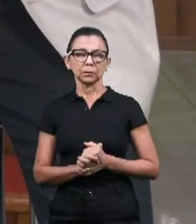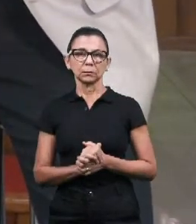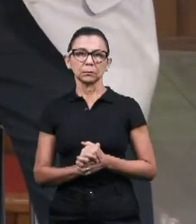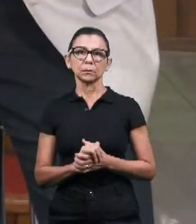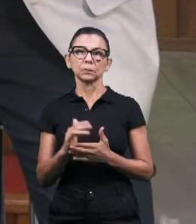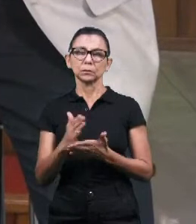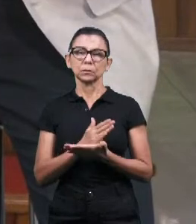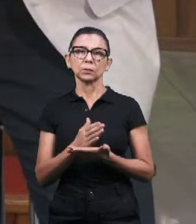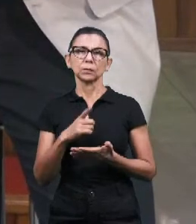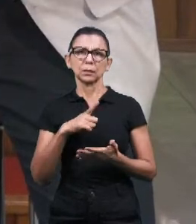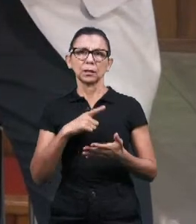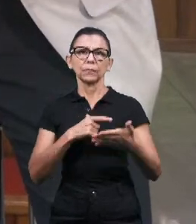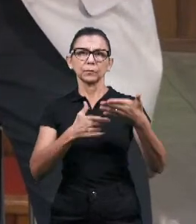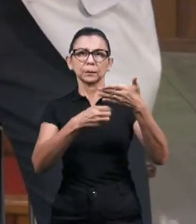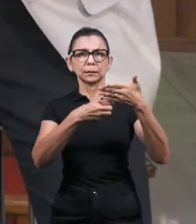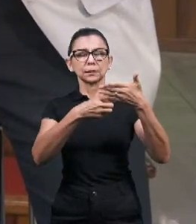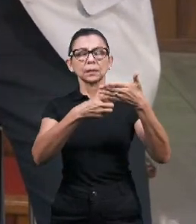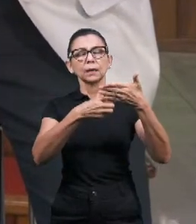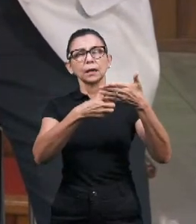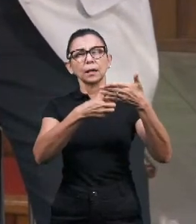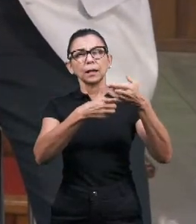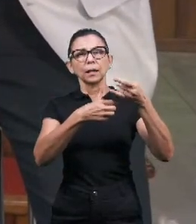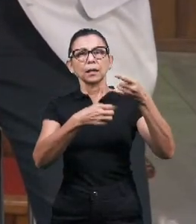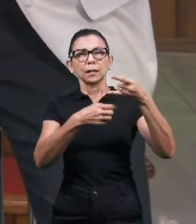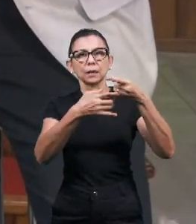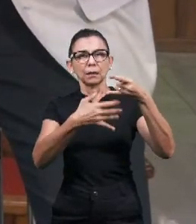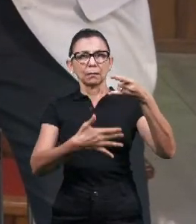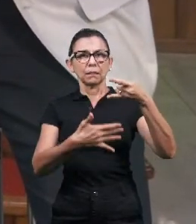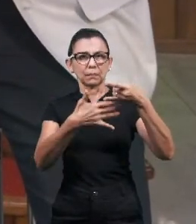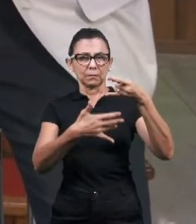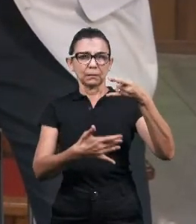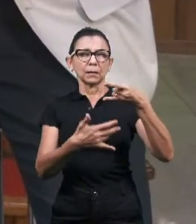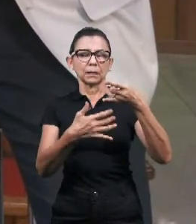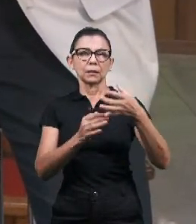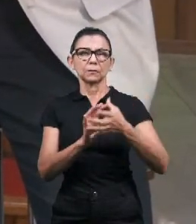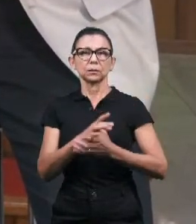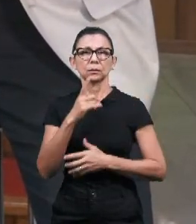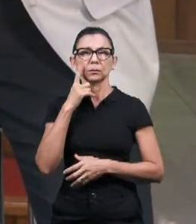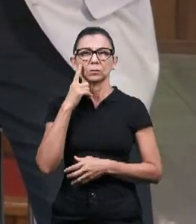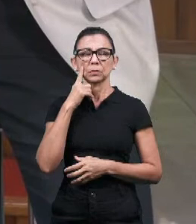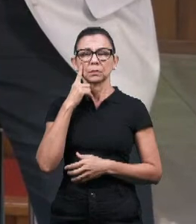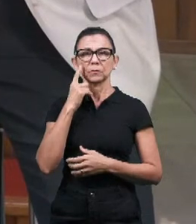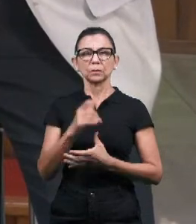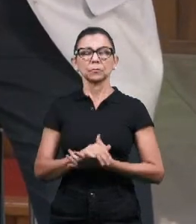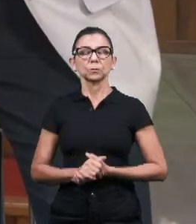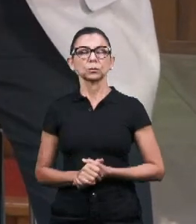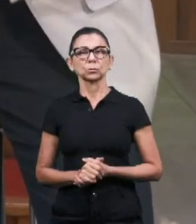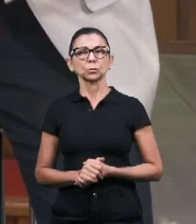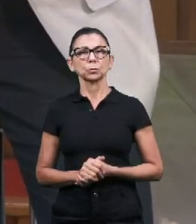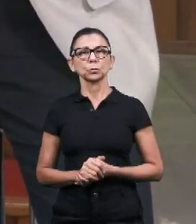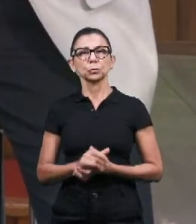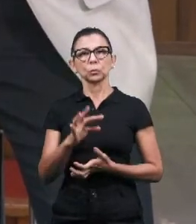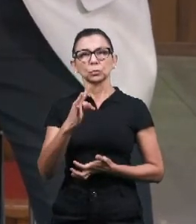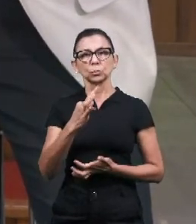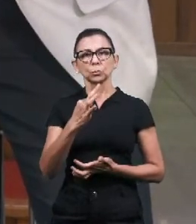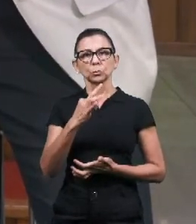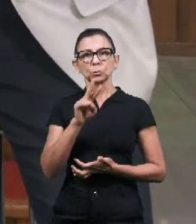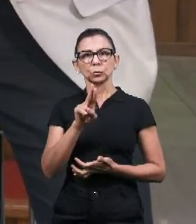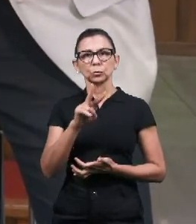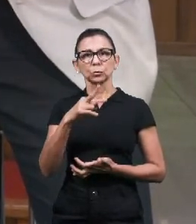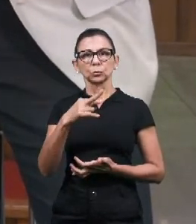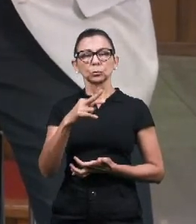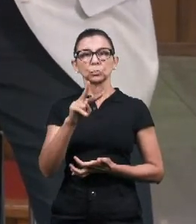né? Tivemos até um testemunho maravilhoso do Tutuca, que é o tecladista do Roberto Carlos. Tivemos a ceia mundial comemorando